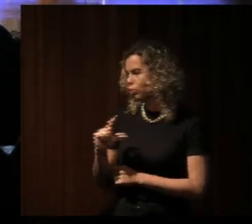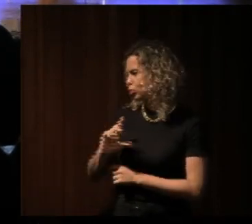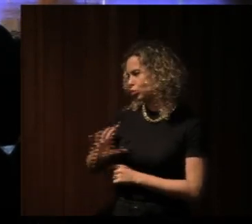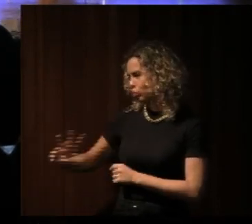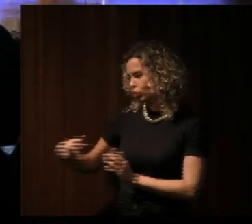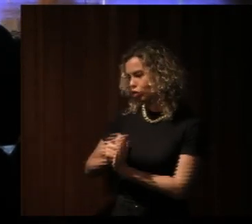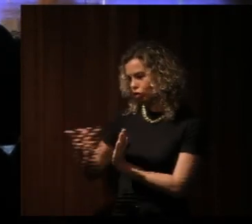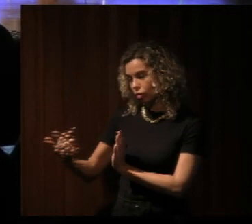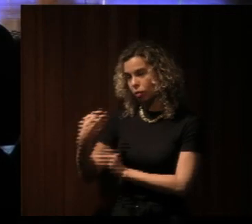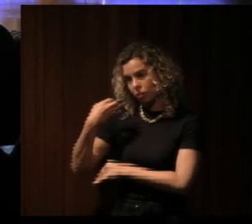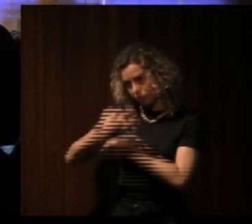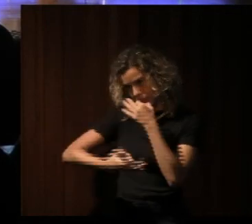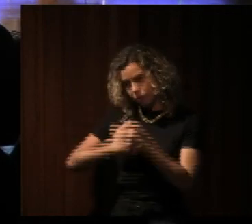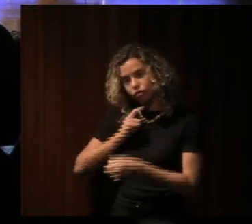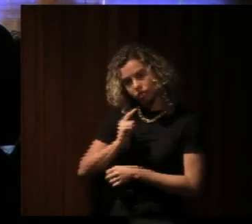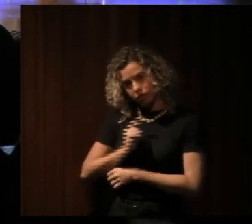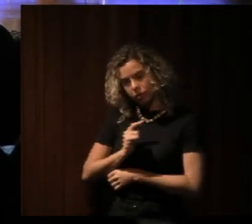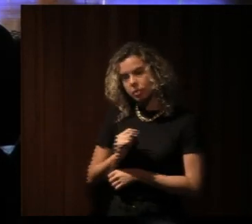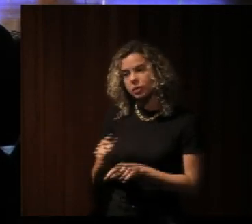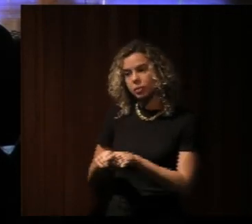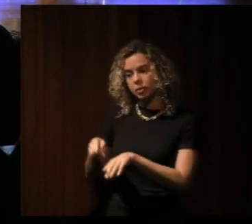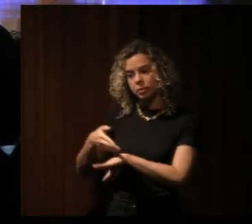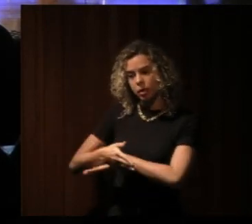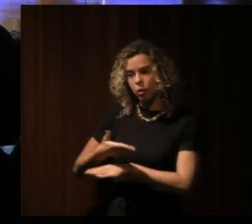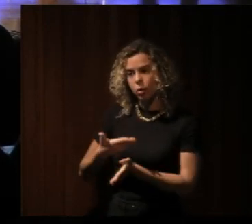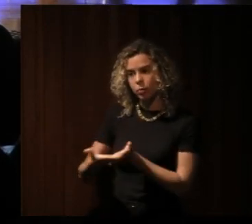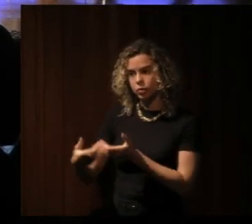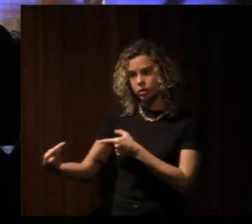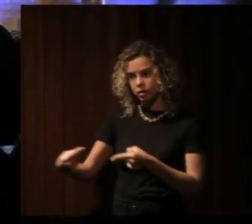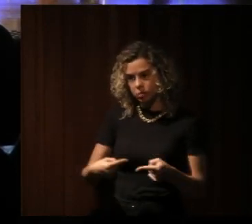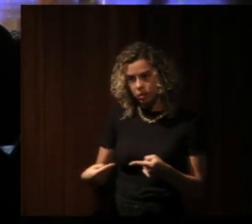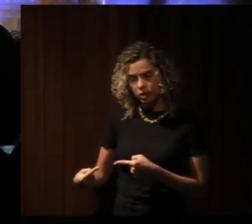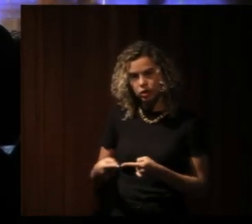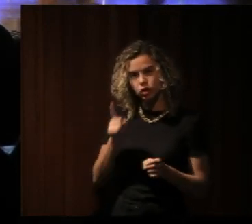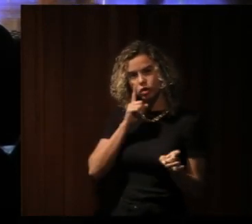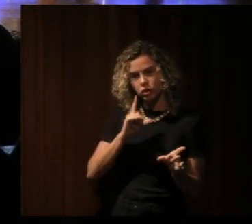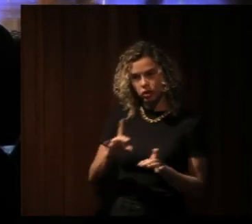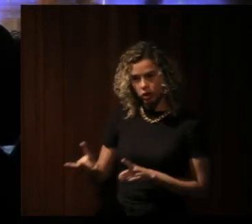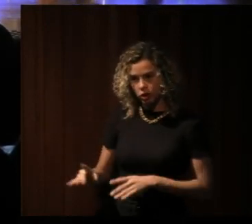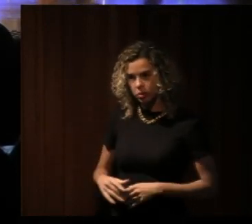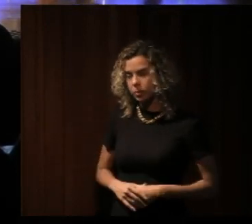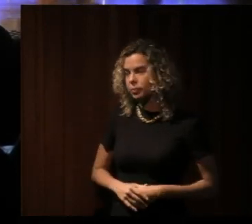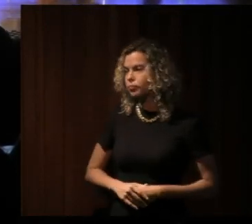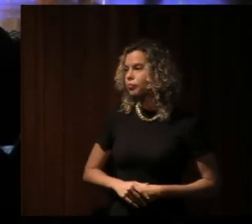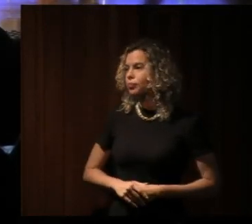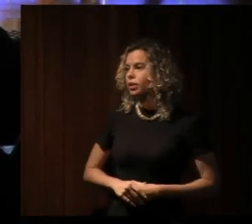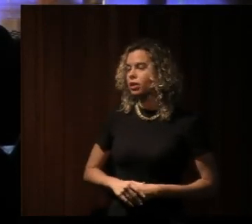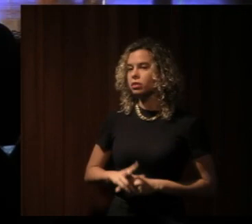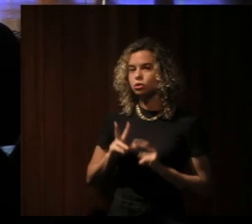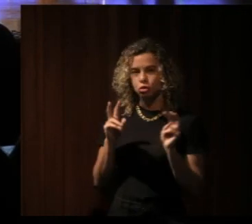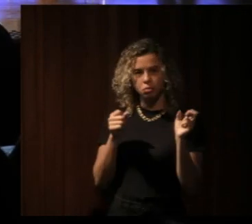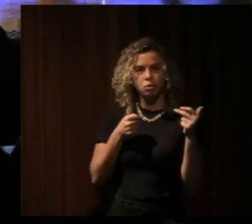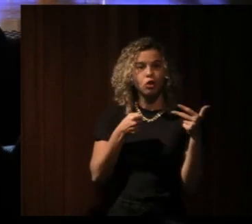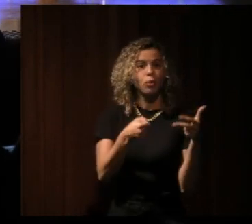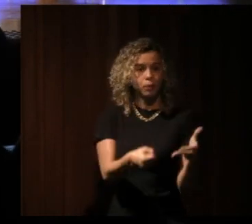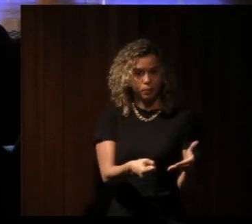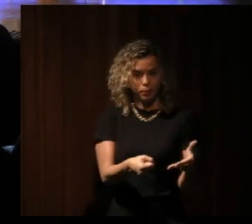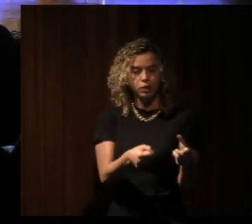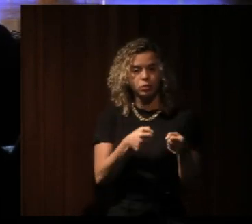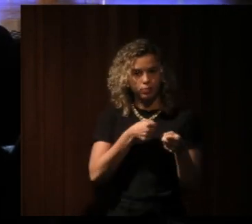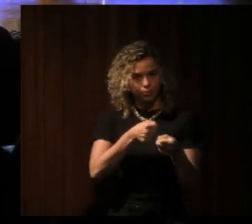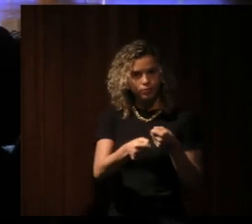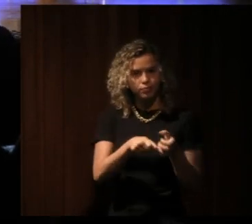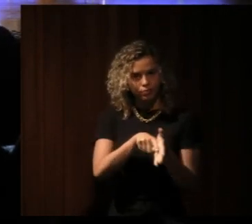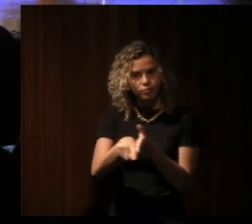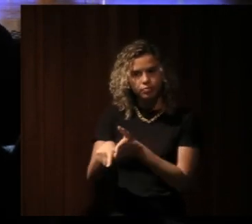alguma maneira se posicionaram eh entraram nesse debate no dia a dia eh da cobertura e aí eu queria